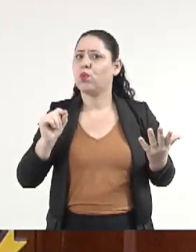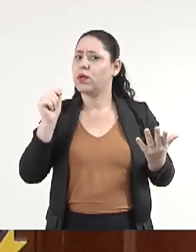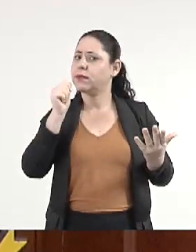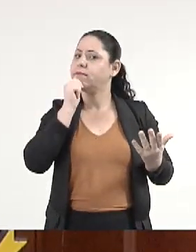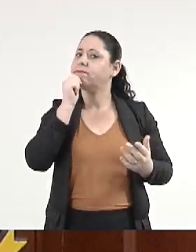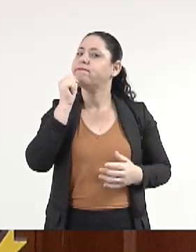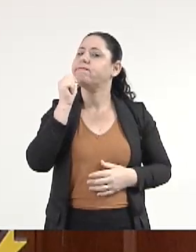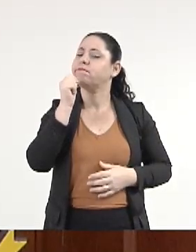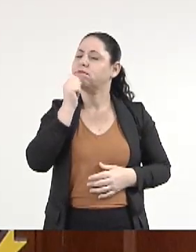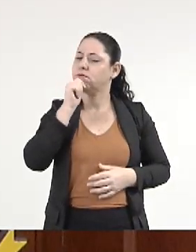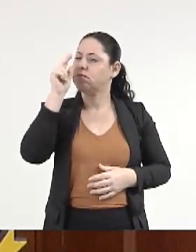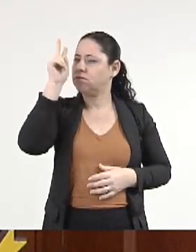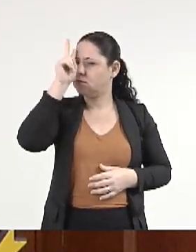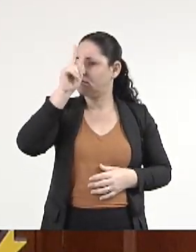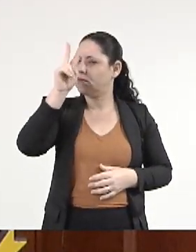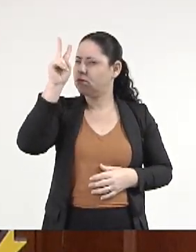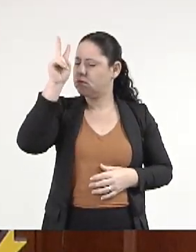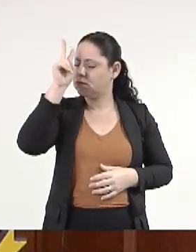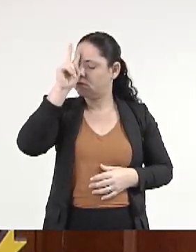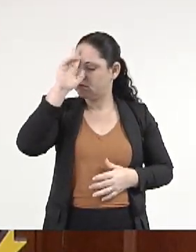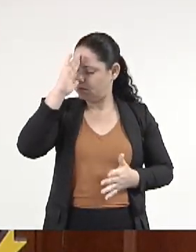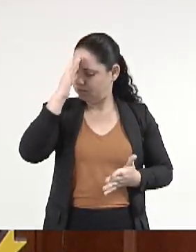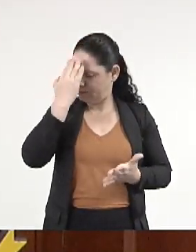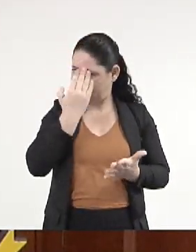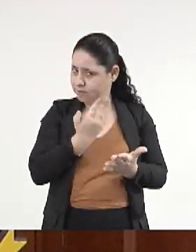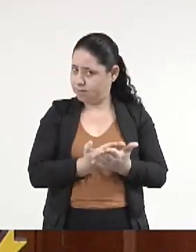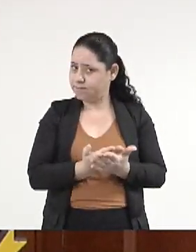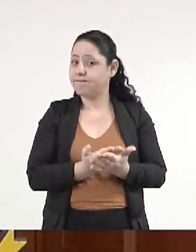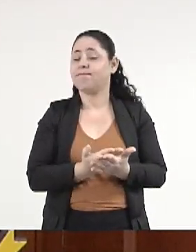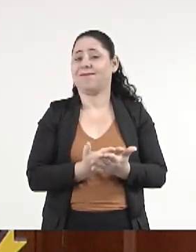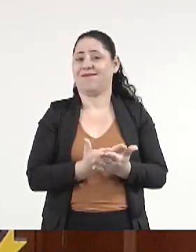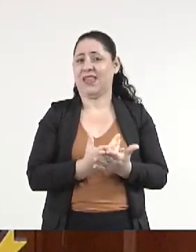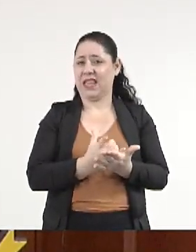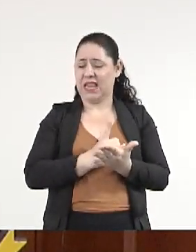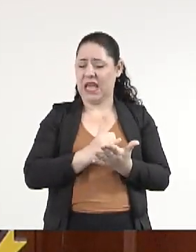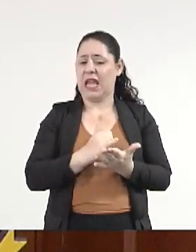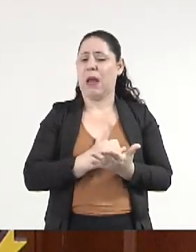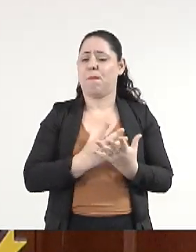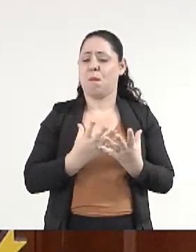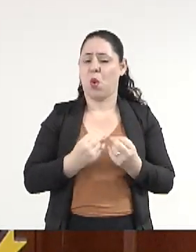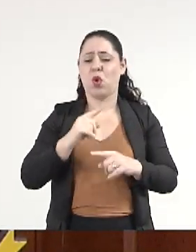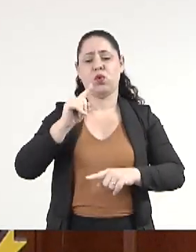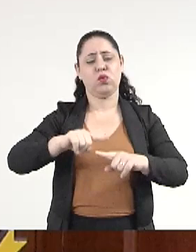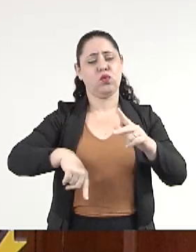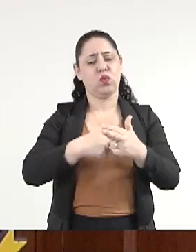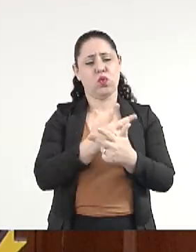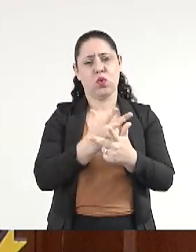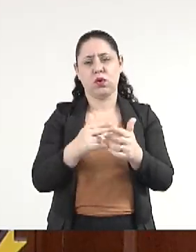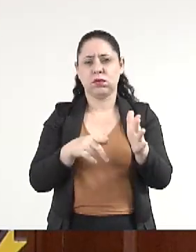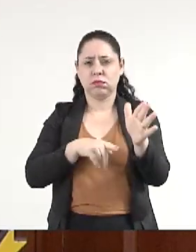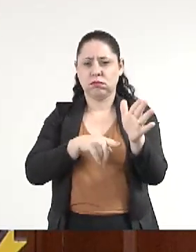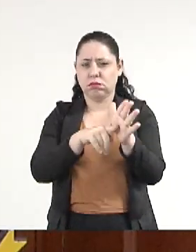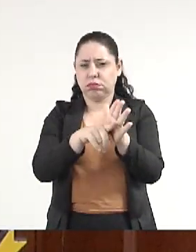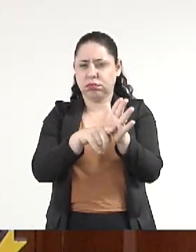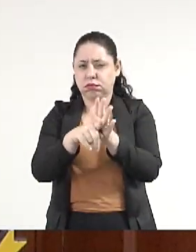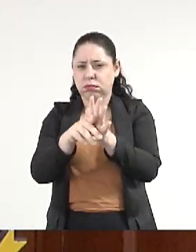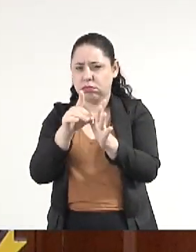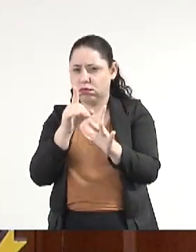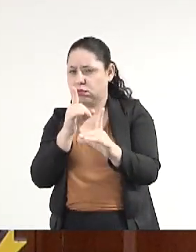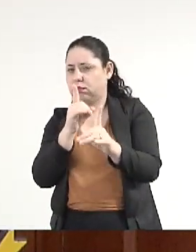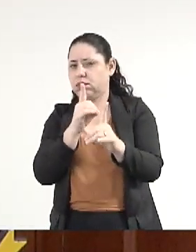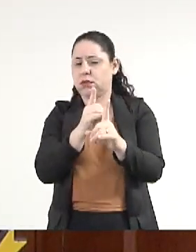ainda essa história nos faz acreditar que ainda tem muita coisa para se evidenciar